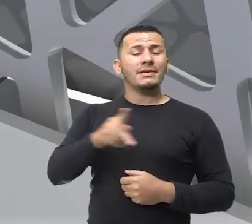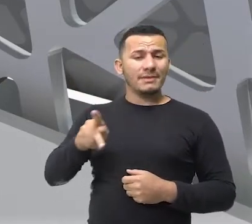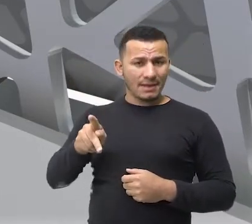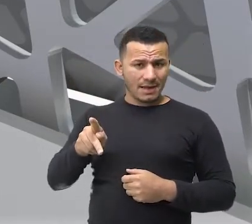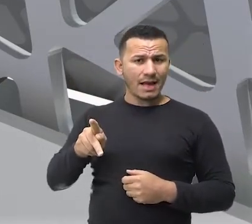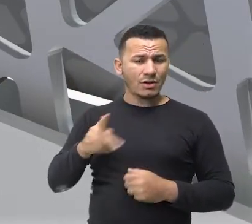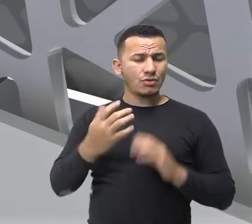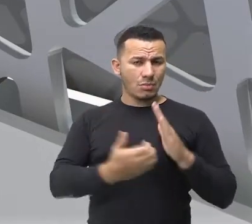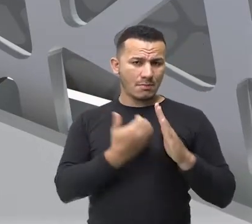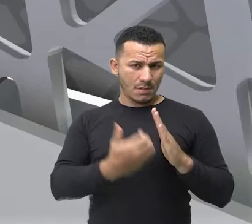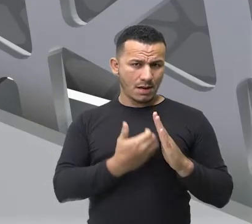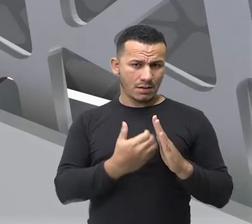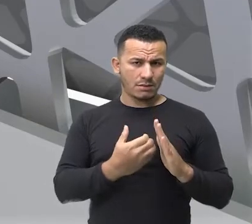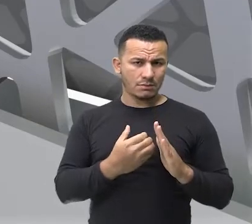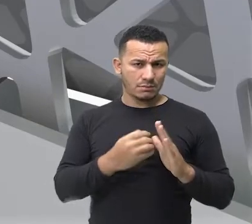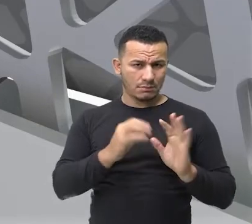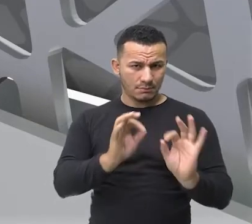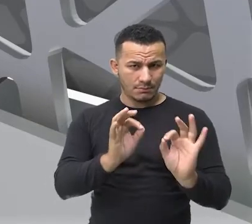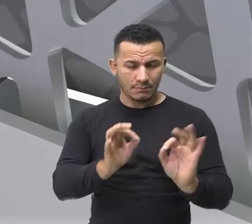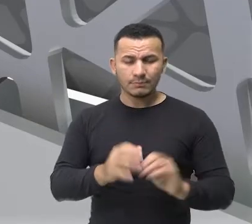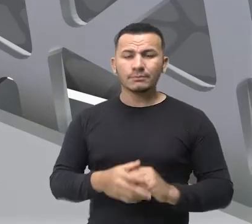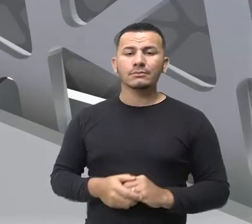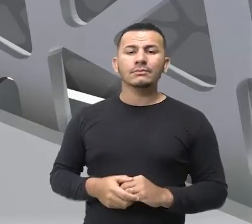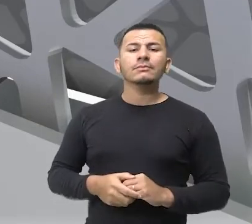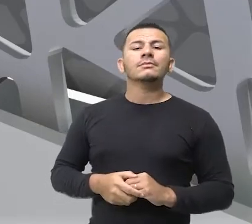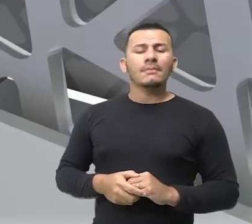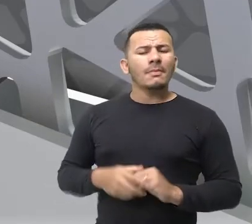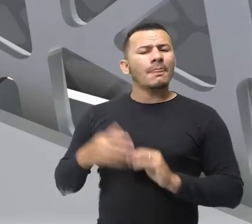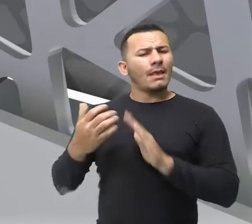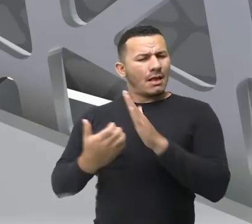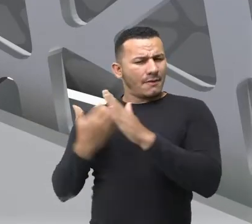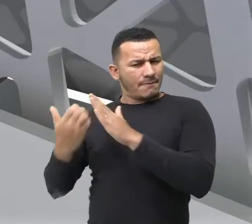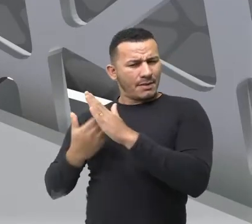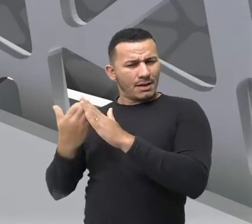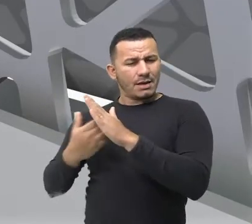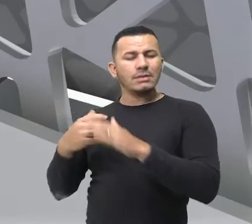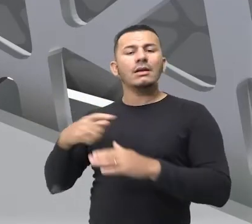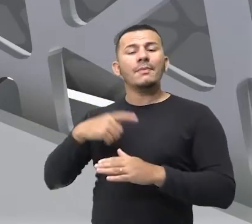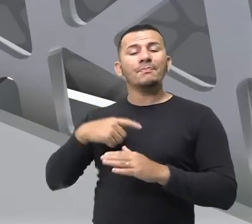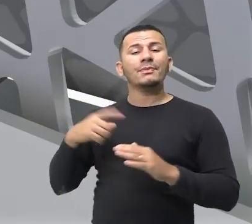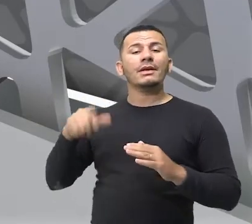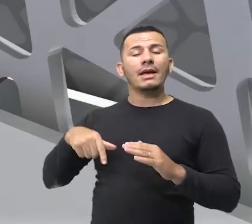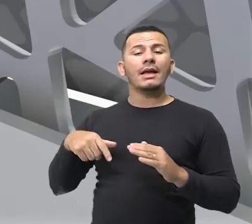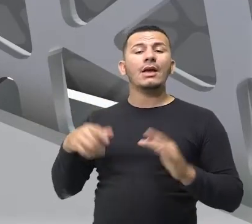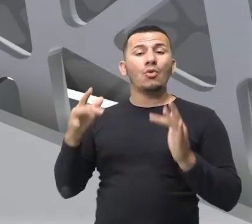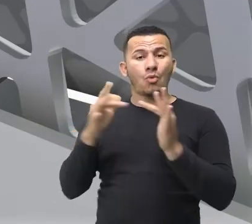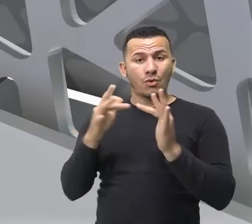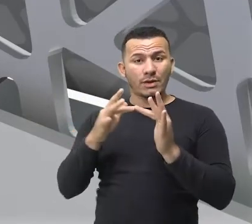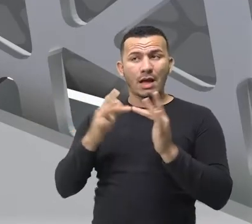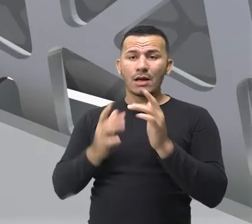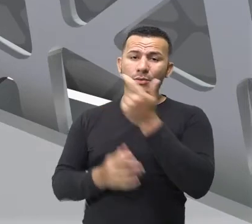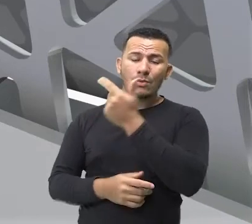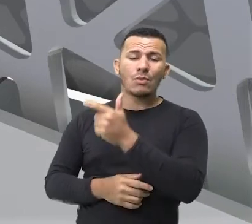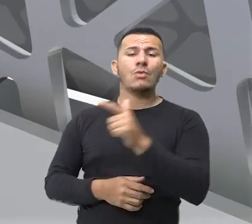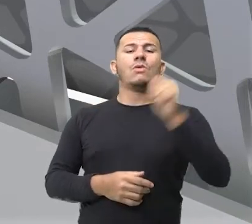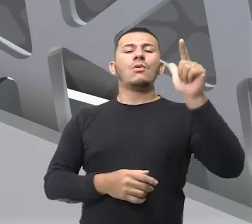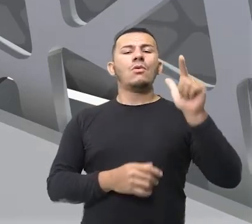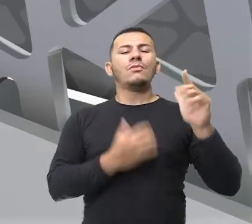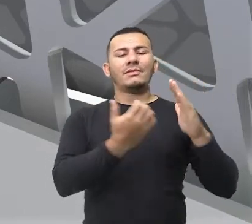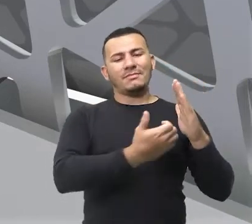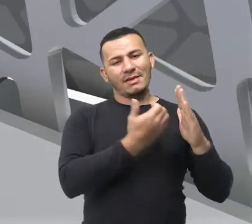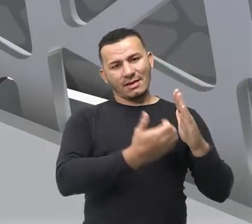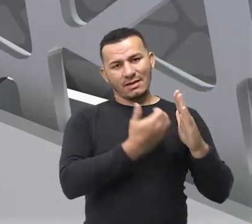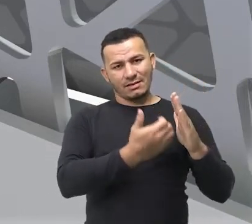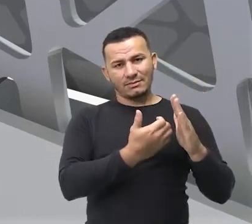presidente de uma empresa certo a série que essa empresa tem uma relação com outra empresa